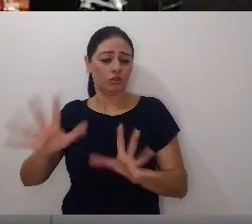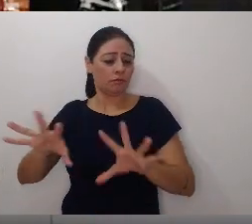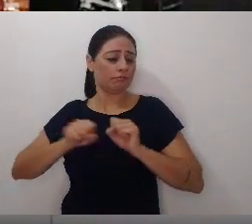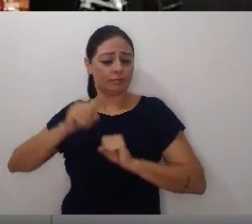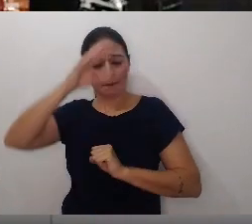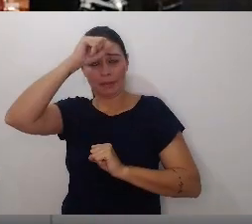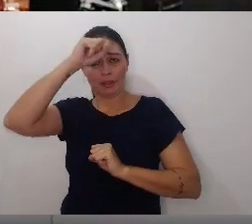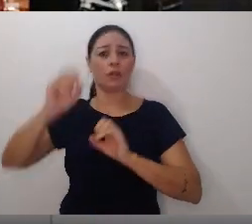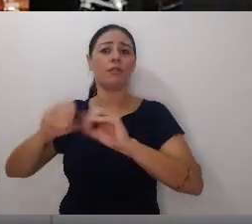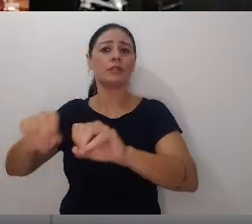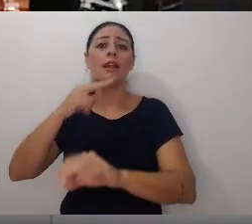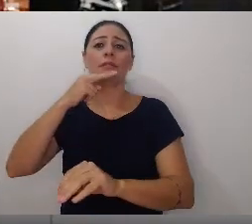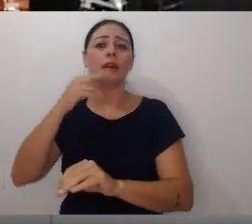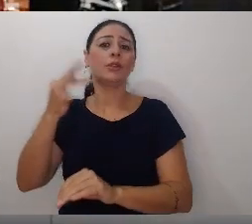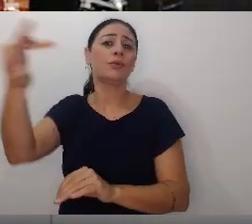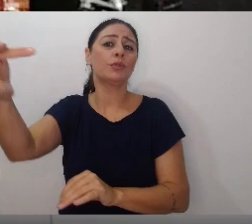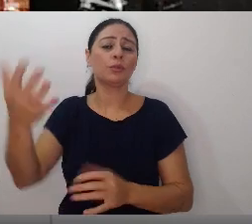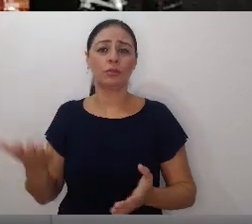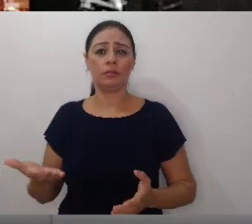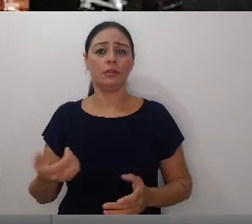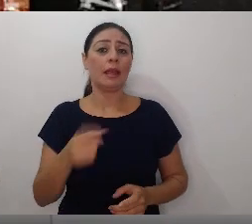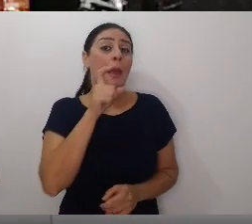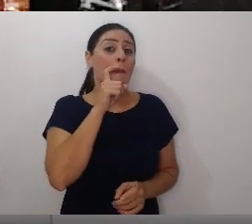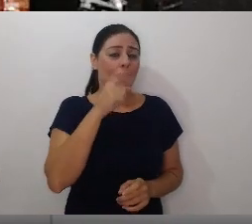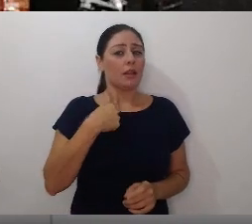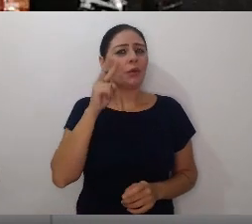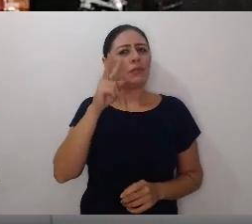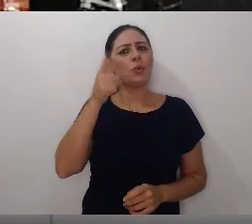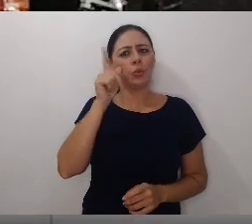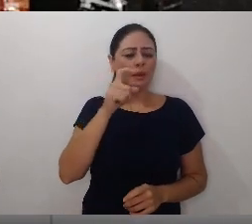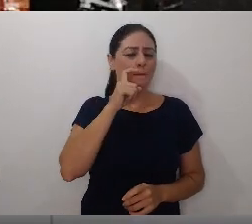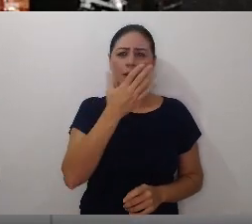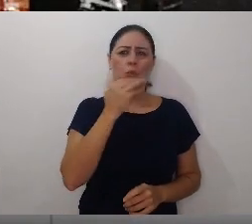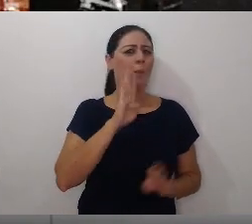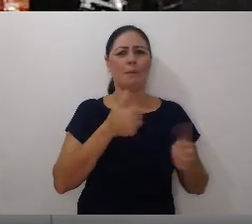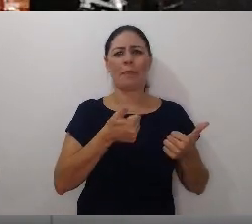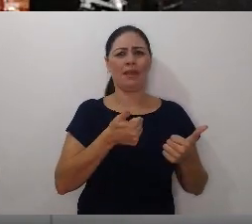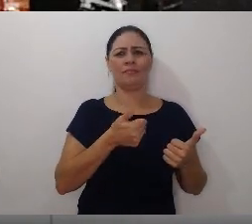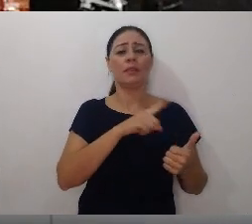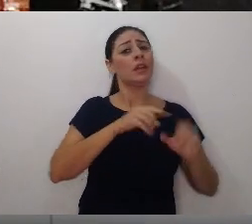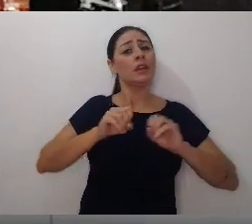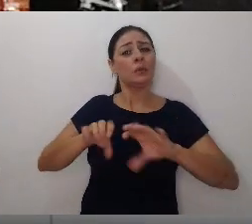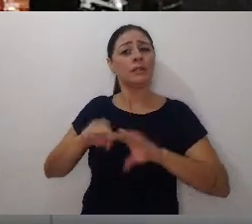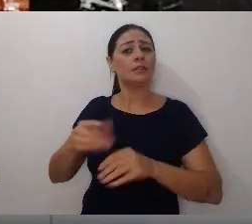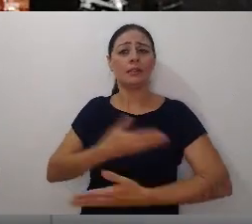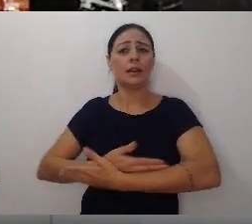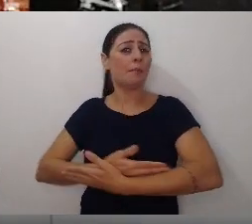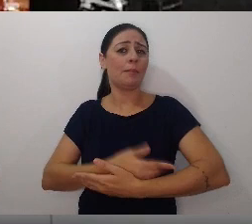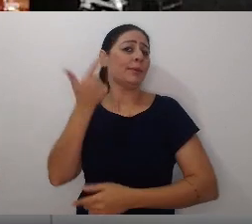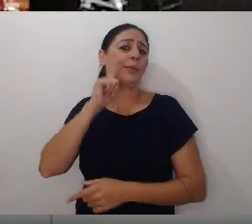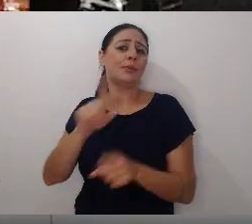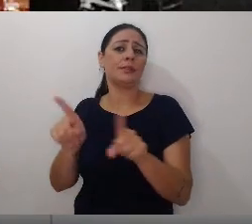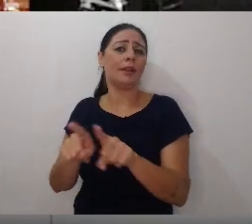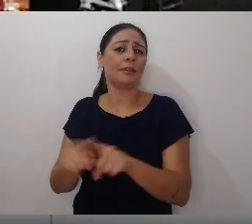um legado? A gente quer que os nossos filhos ensinem os nossos netos? Ou a gente um dia, que nem ontem eu vi, um pai que não come bem